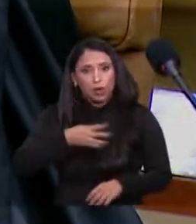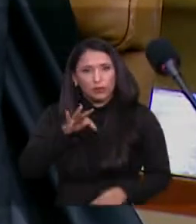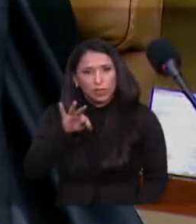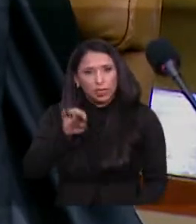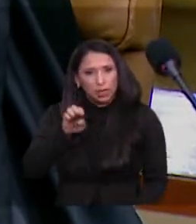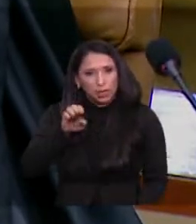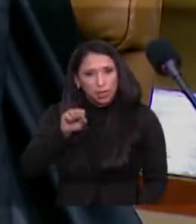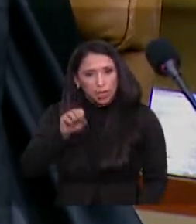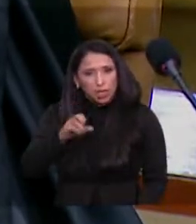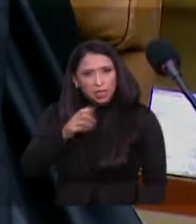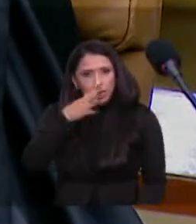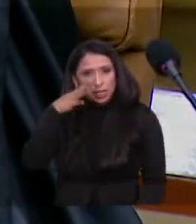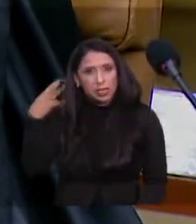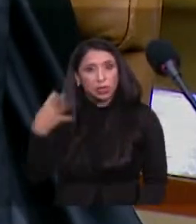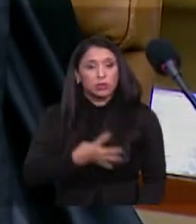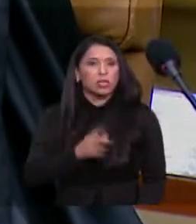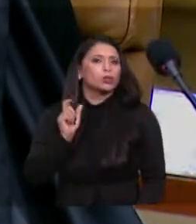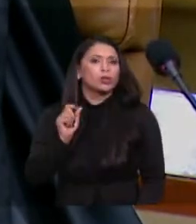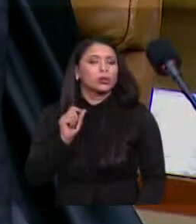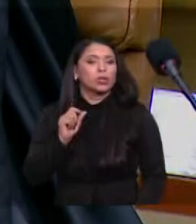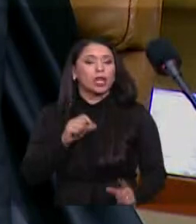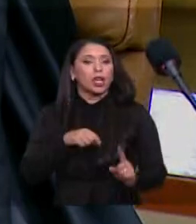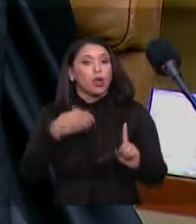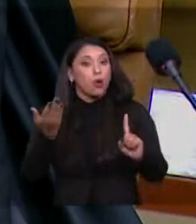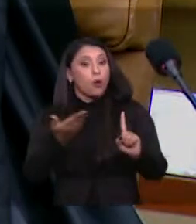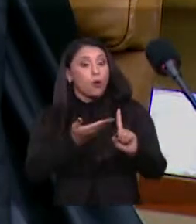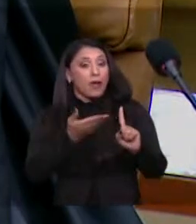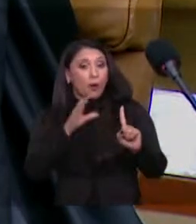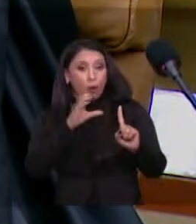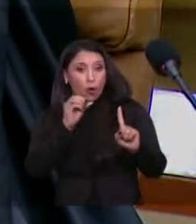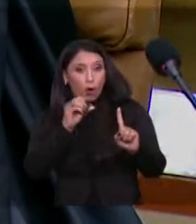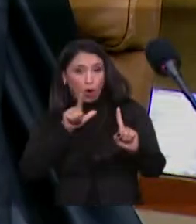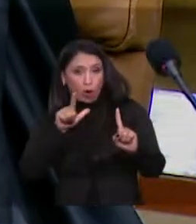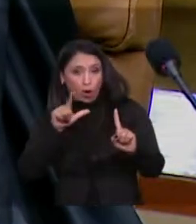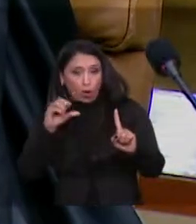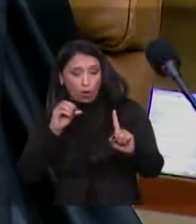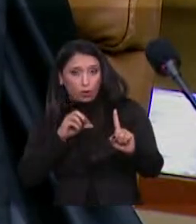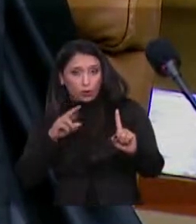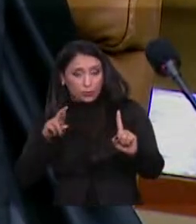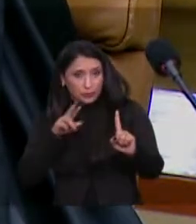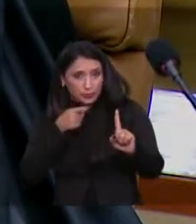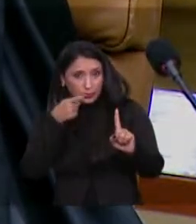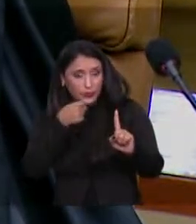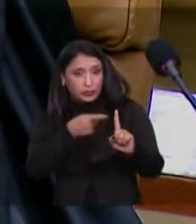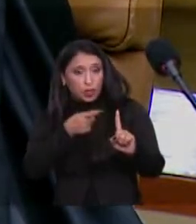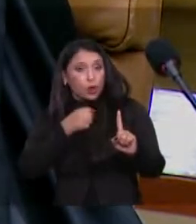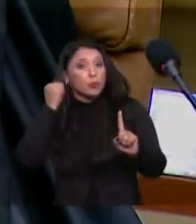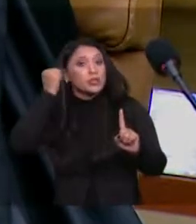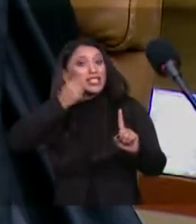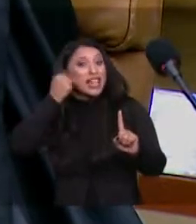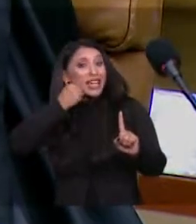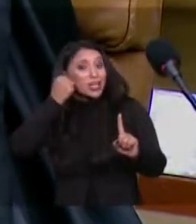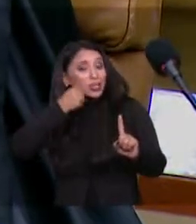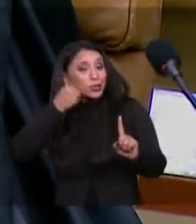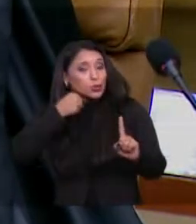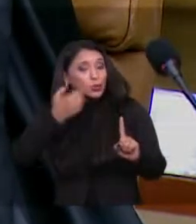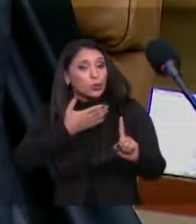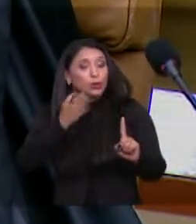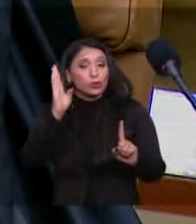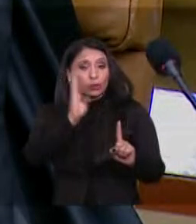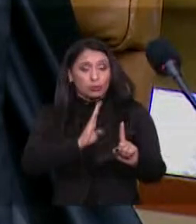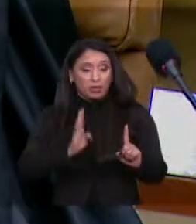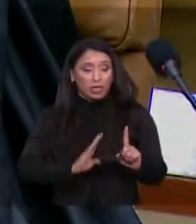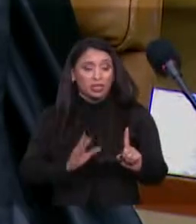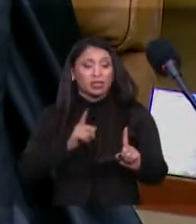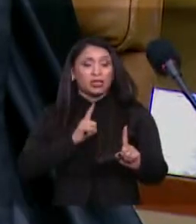tese acusatória no sentido de que o réu Fernando Afonso Collor de Mello na qualidade de Senador da república e